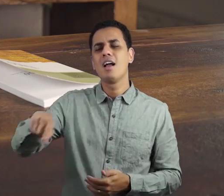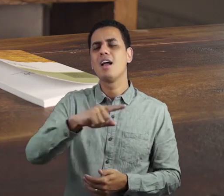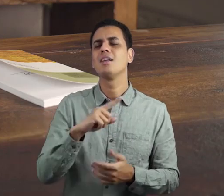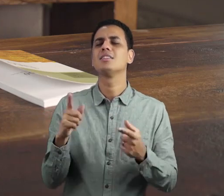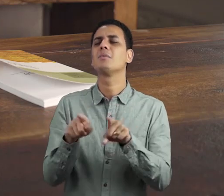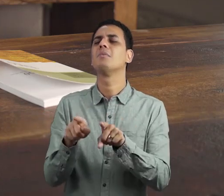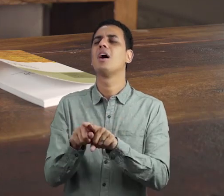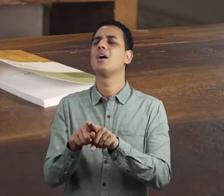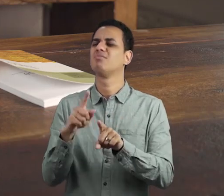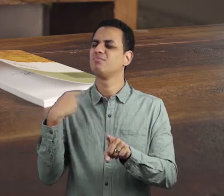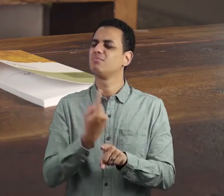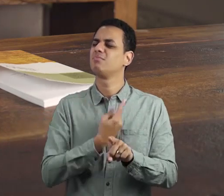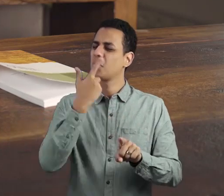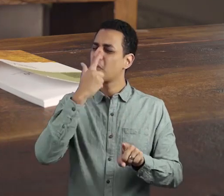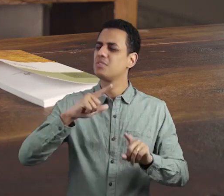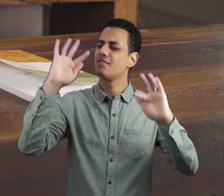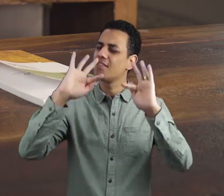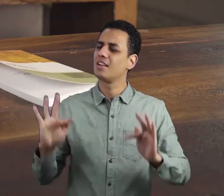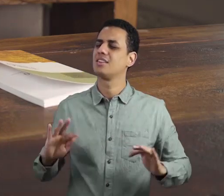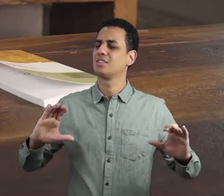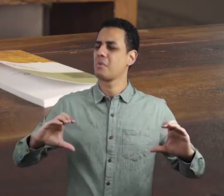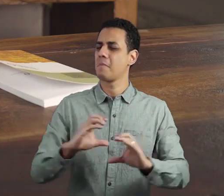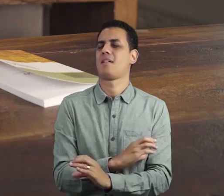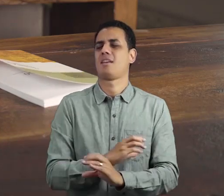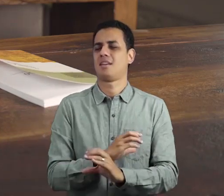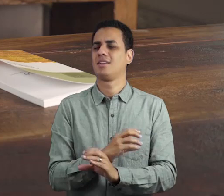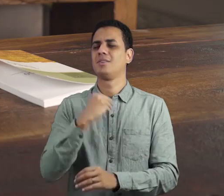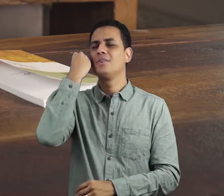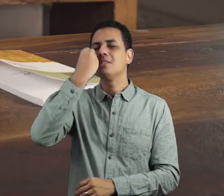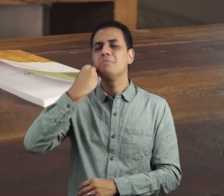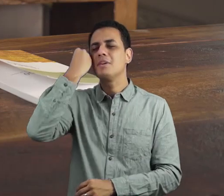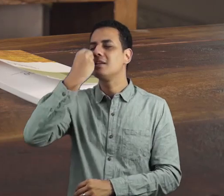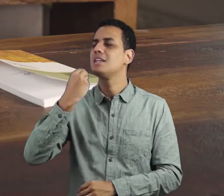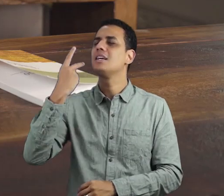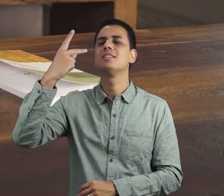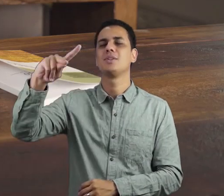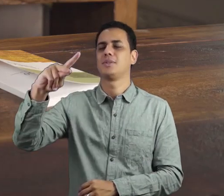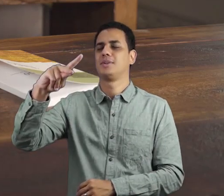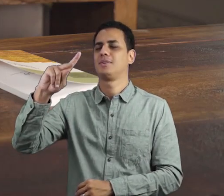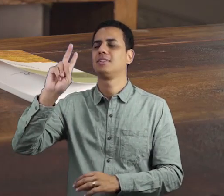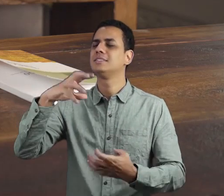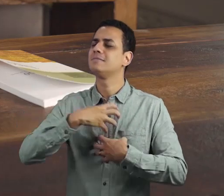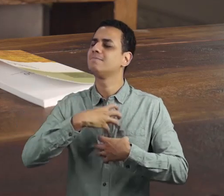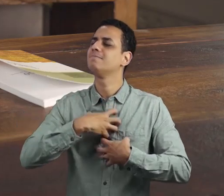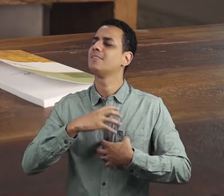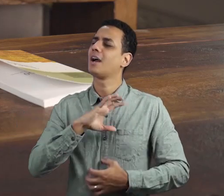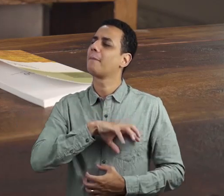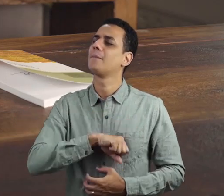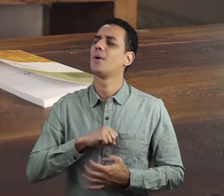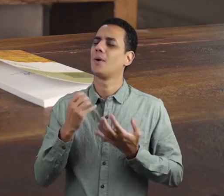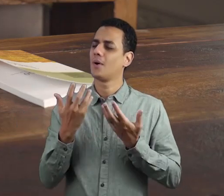oramos assim, crendo na Tua palavra, crendo no poder do Teu Espírito, no nome de Jesus. Amém.